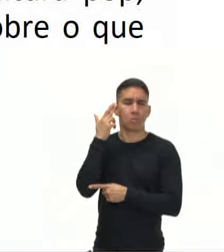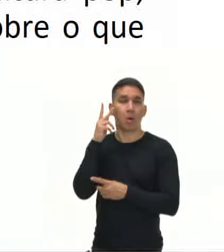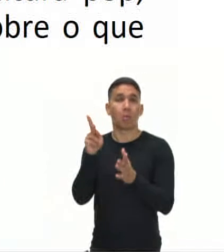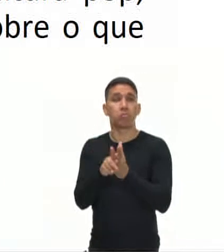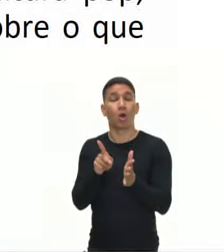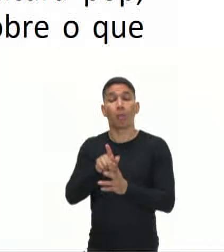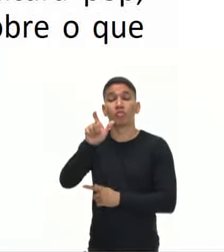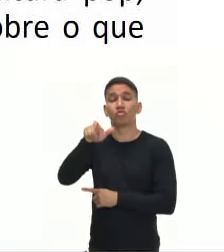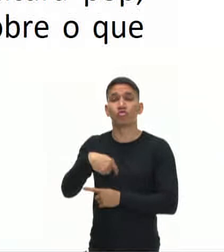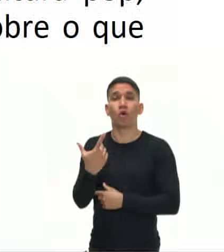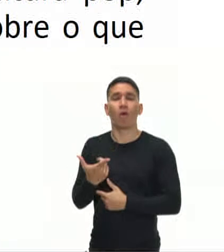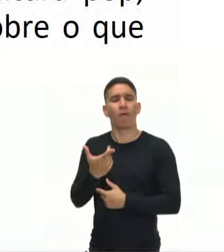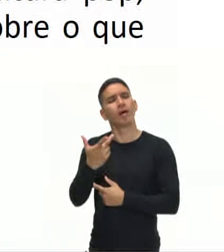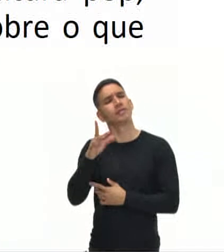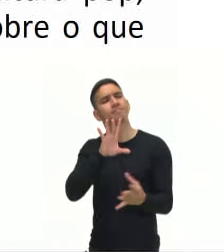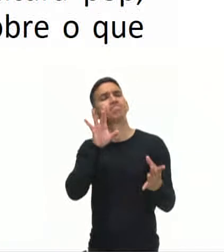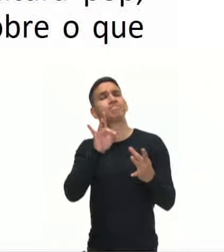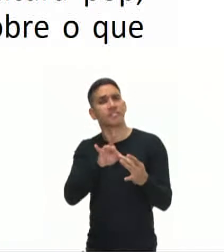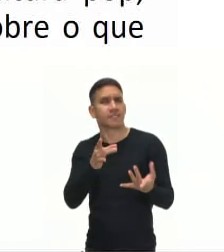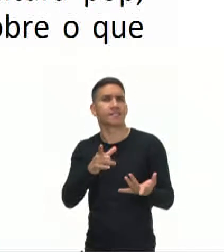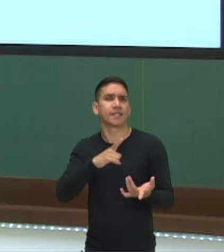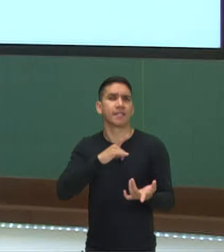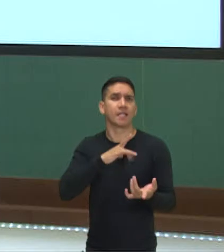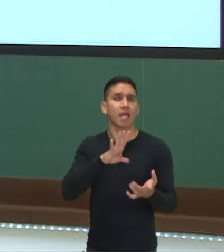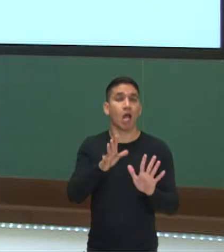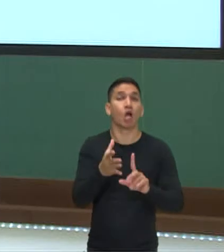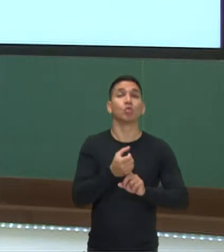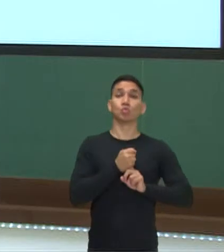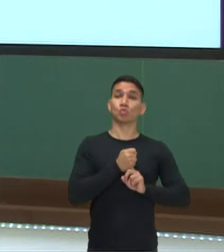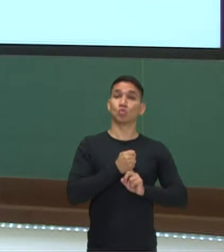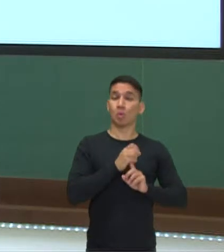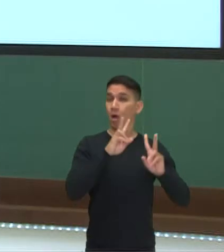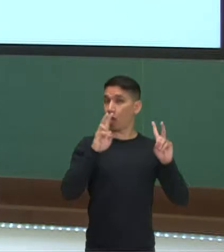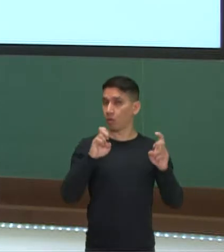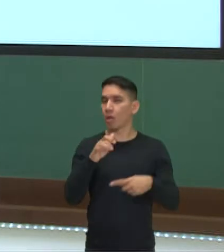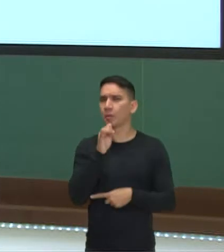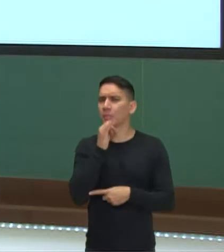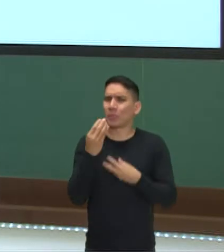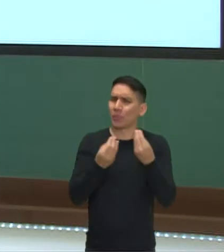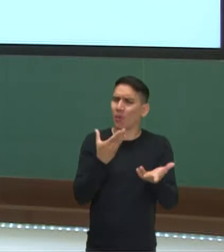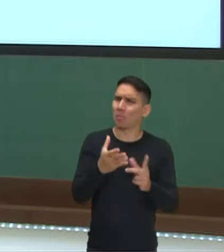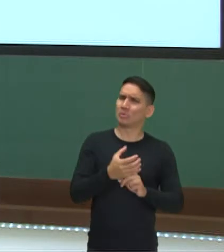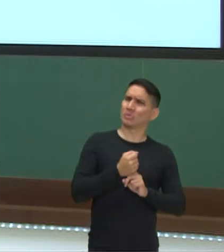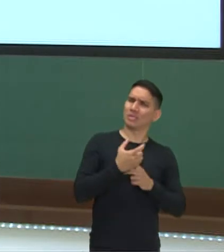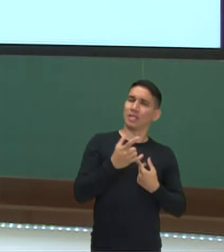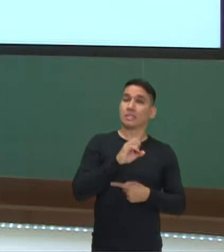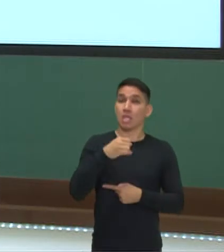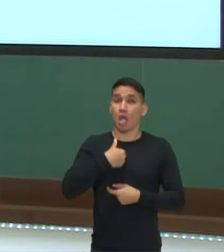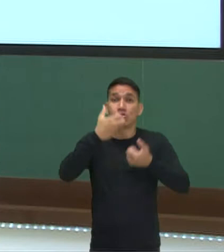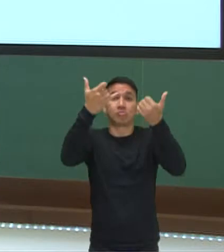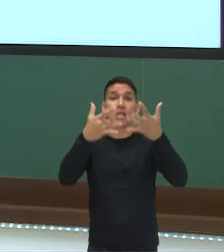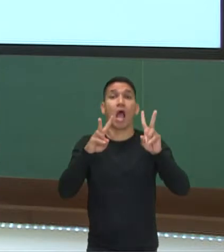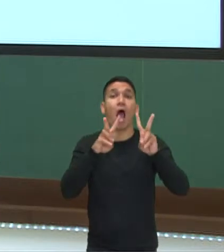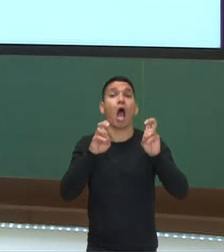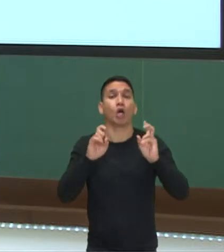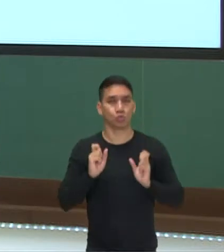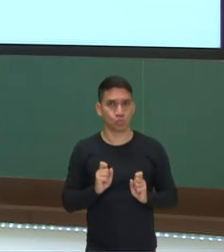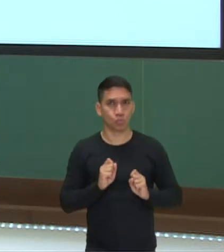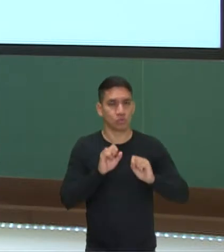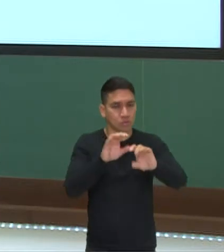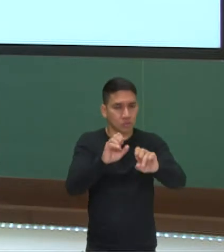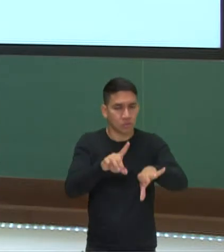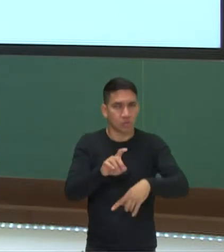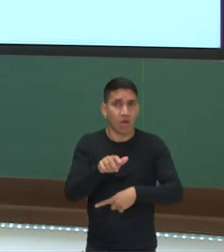no assunto. Como uma autoridade? Por exemplo, se eu estou falando sobre educação, geralmente vai ser um especialista